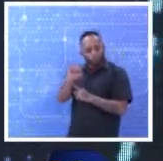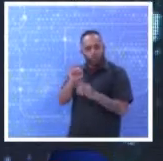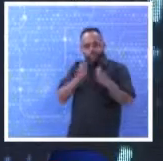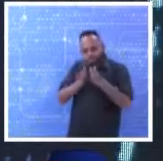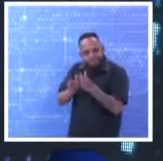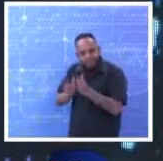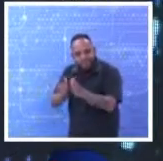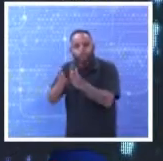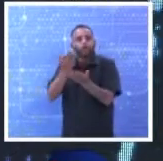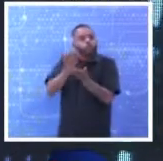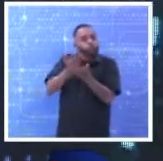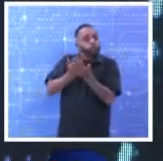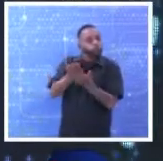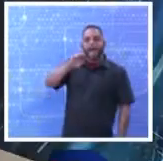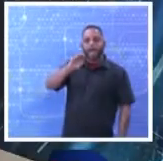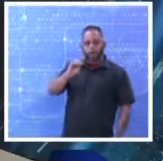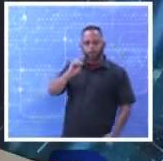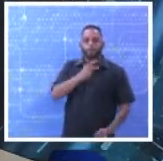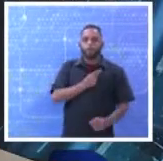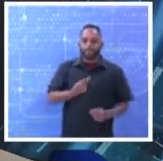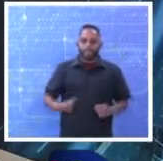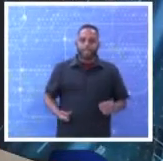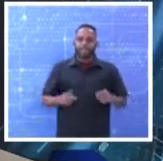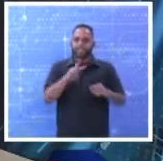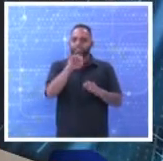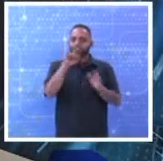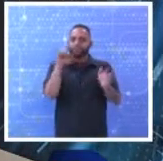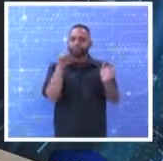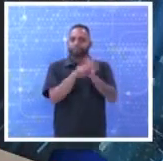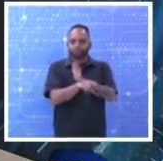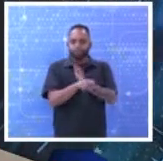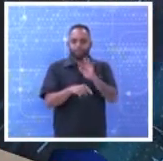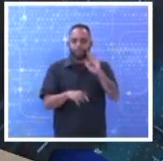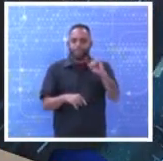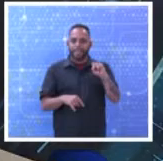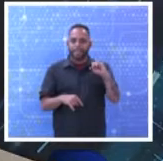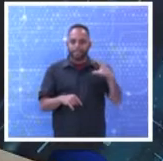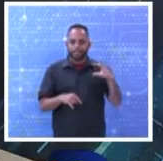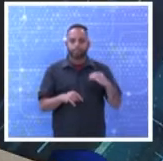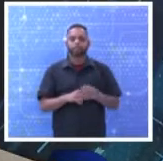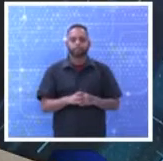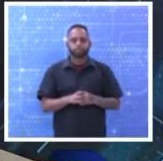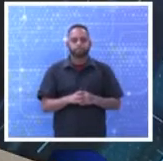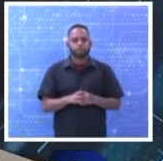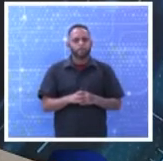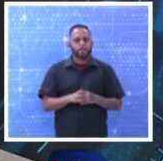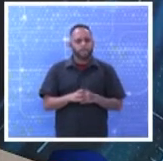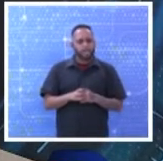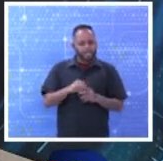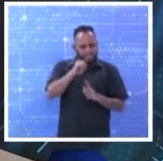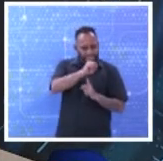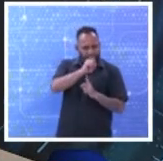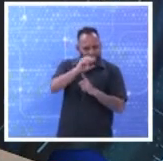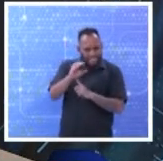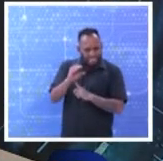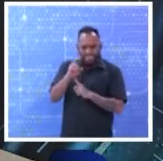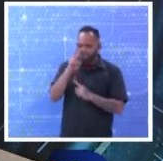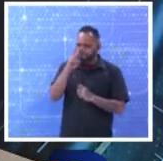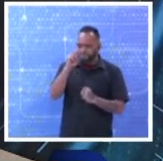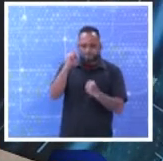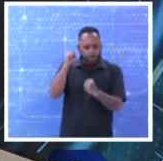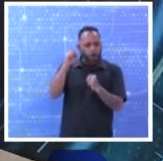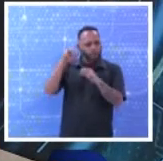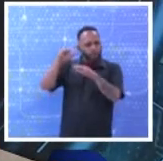pró-infância no atendimento às creches os candidatos também comentaram as denúncias recentes de assédio eleitoral